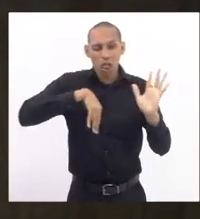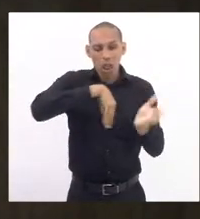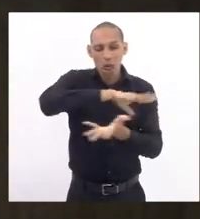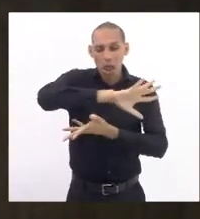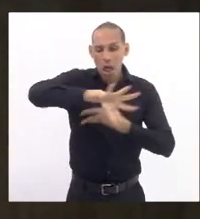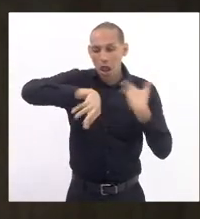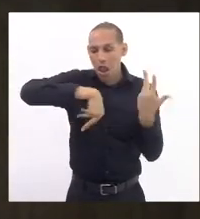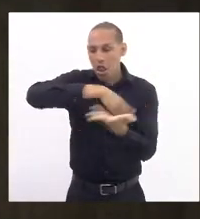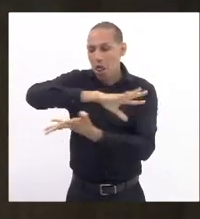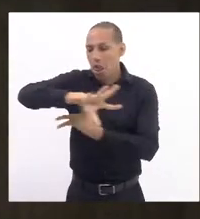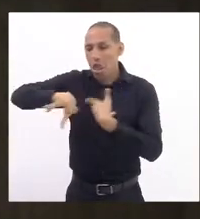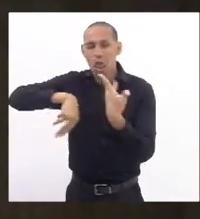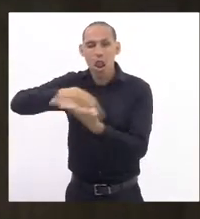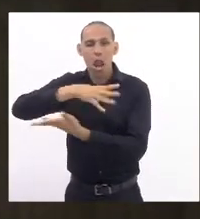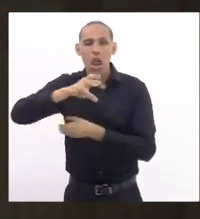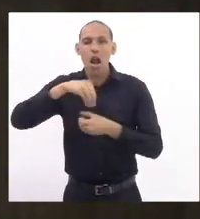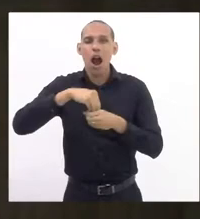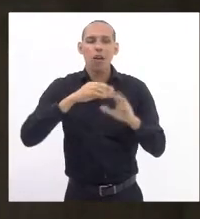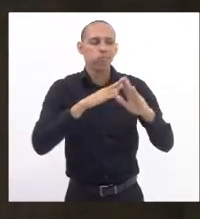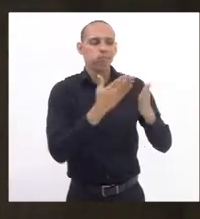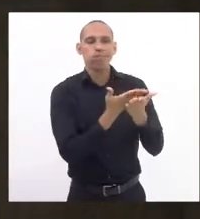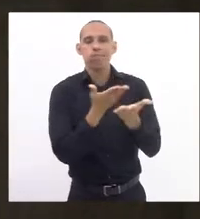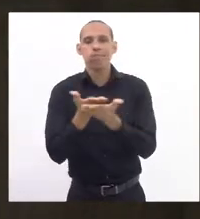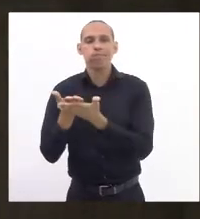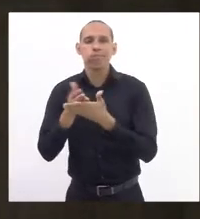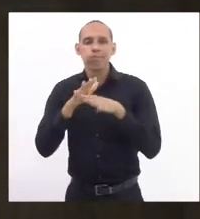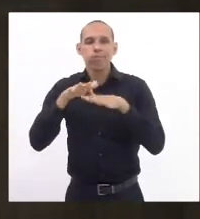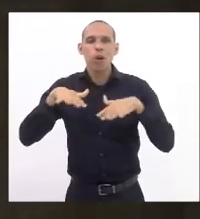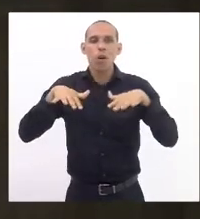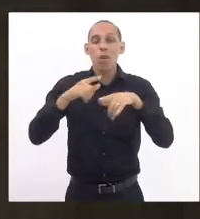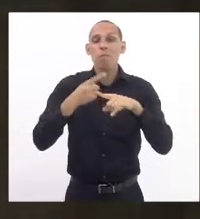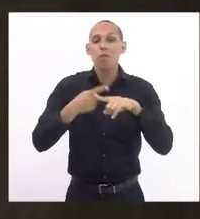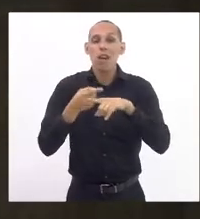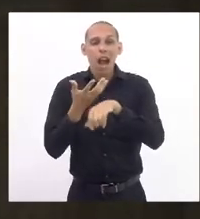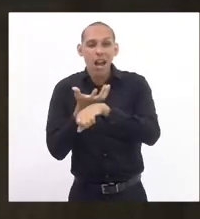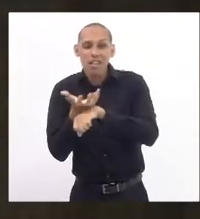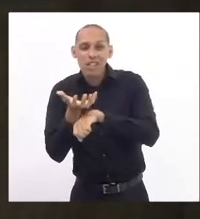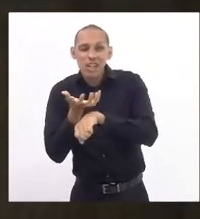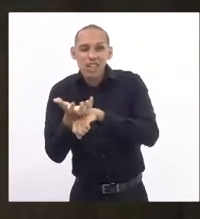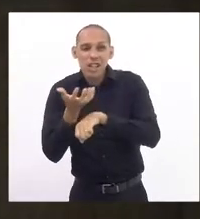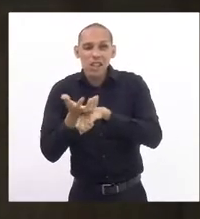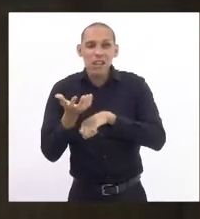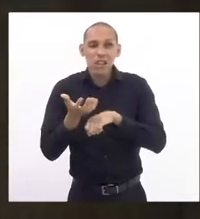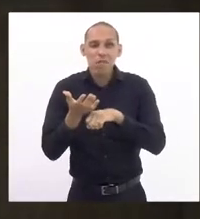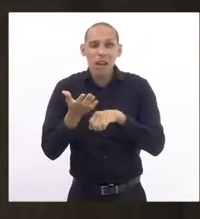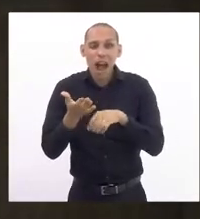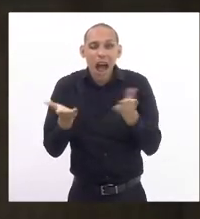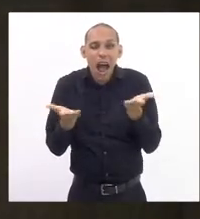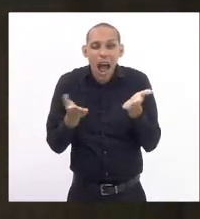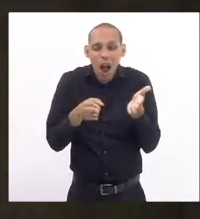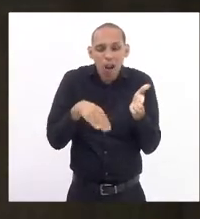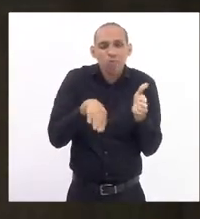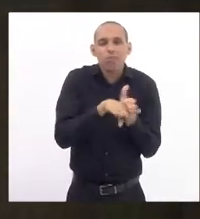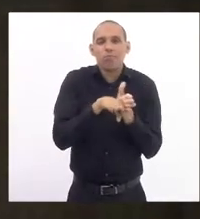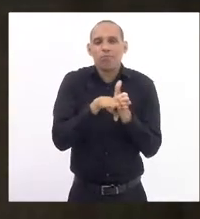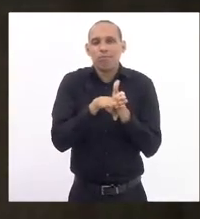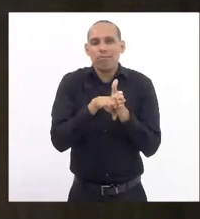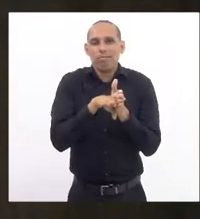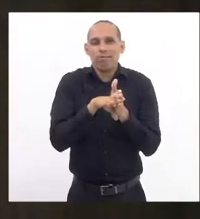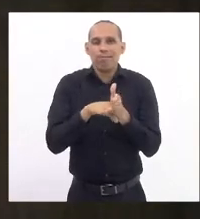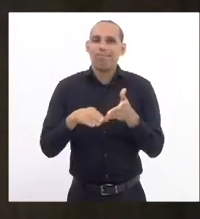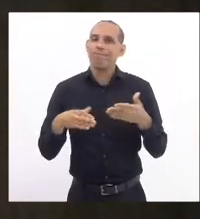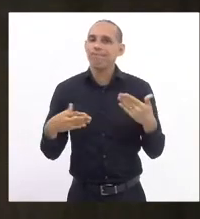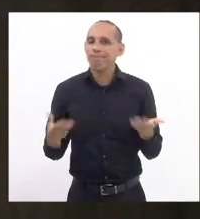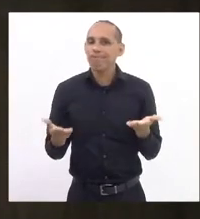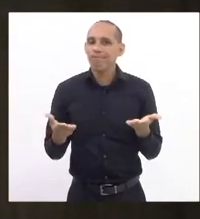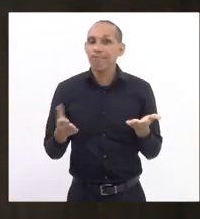escolas. O catálogo de disciplinas só chegou nas escolas faltando 10 dias para o início das aulas. Mesmo assim,